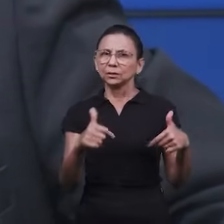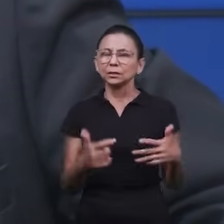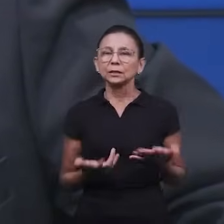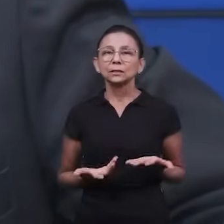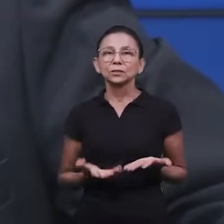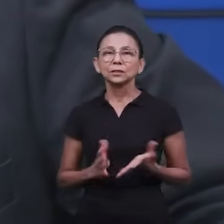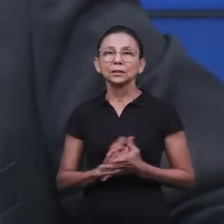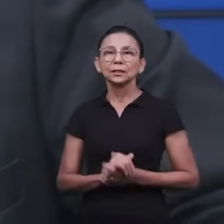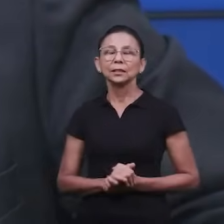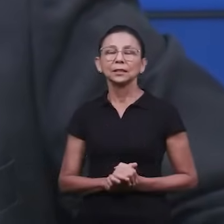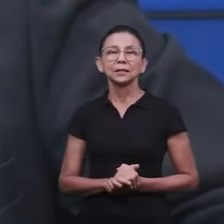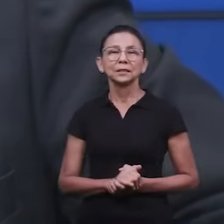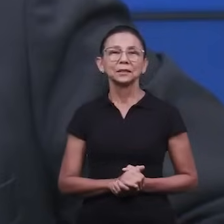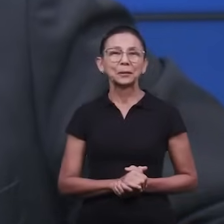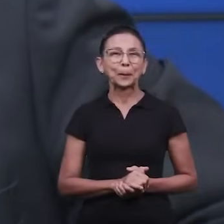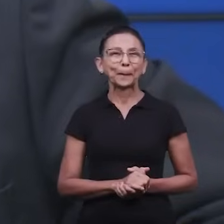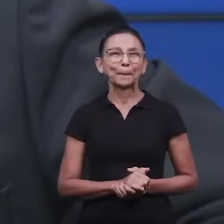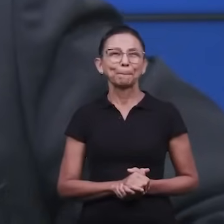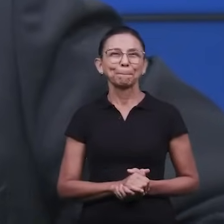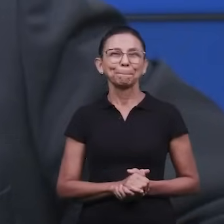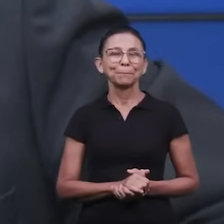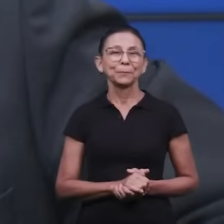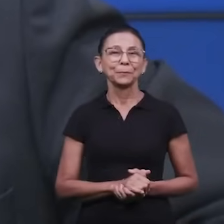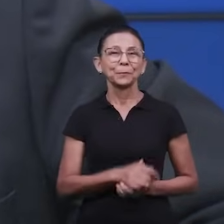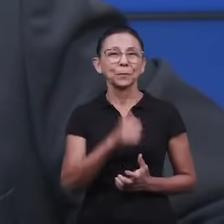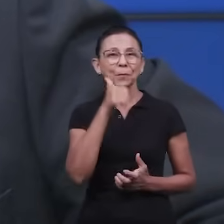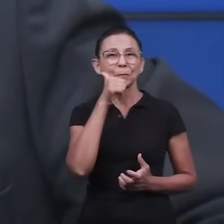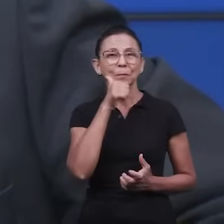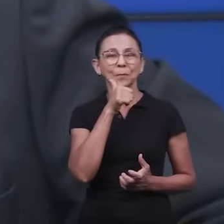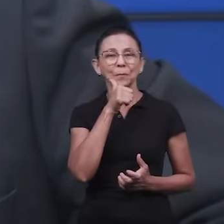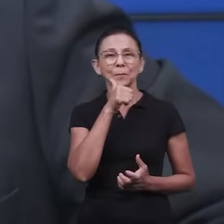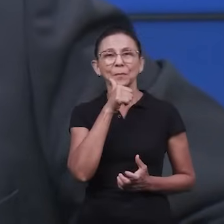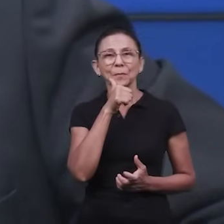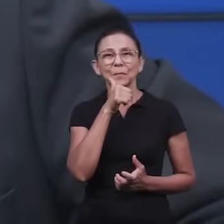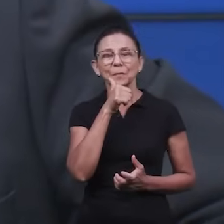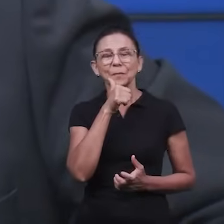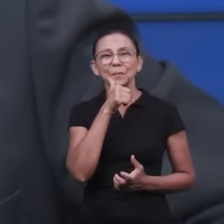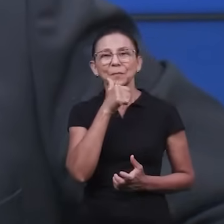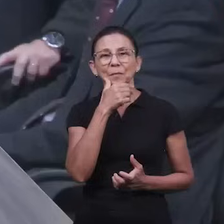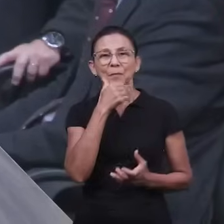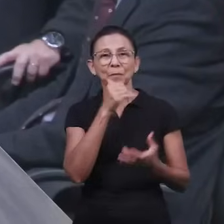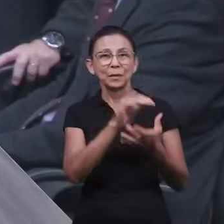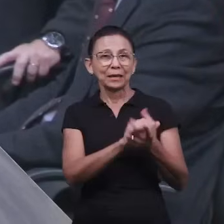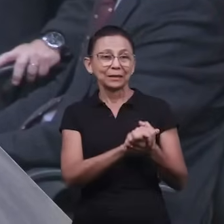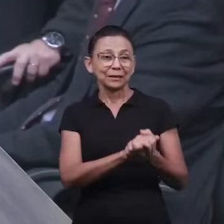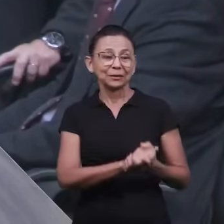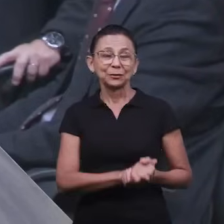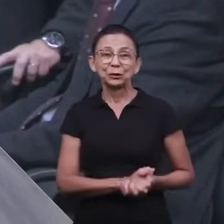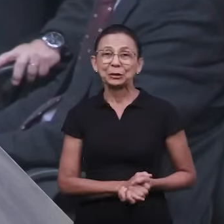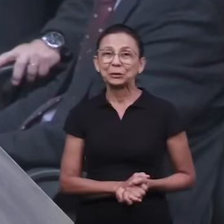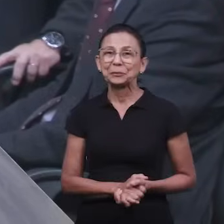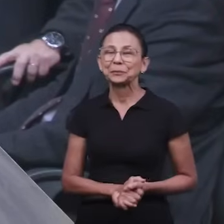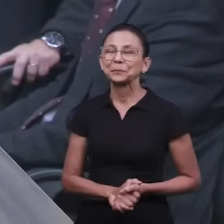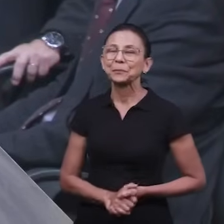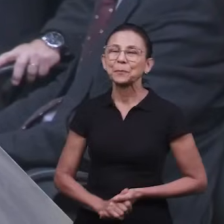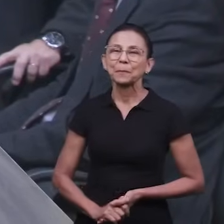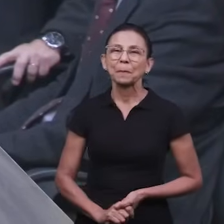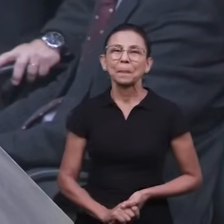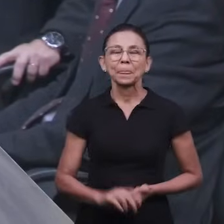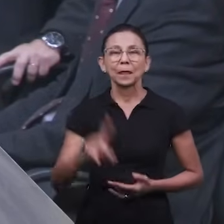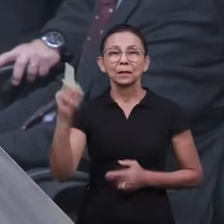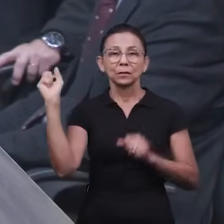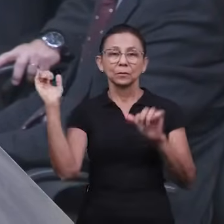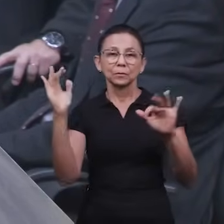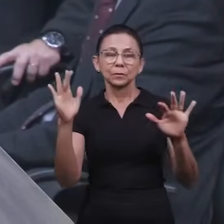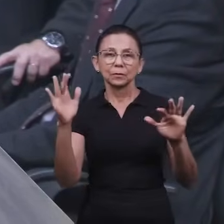esposa chega, o Espírito Santo já operou ali e a bênção já veio na hora. Aí eu orei com os dois. Maravilha, né? E ela recebeu a